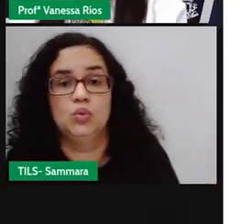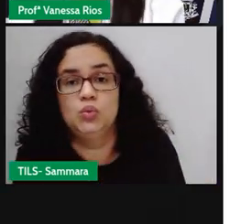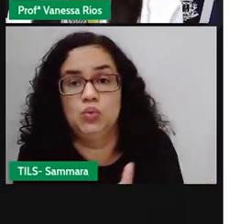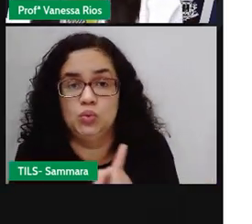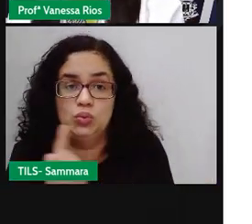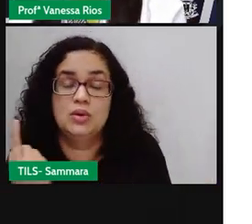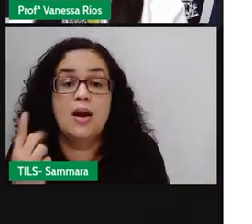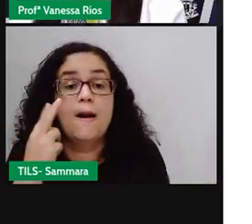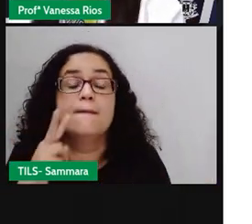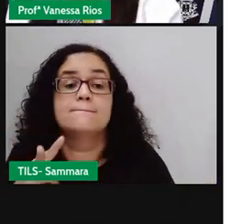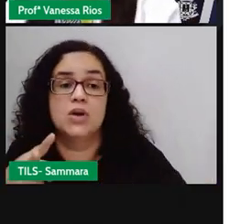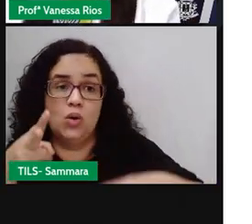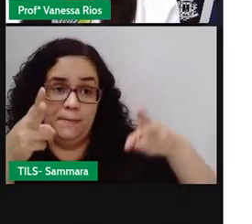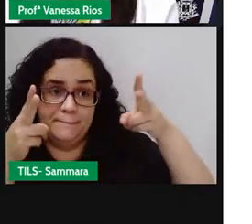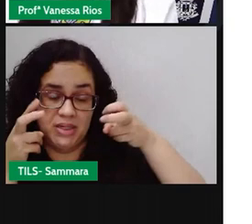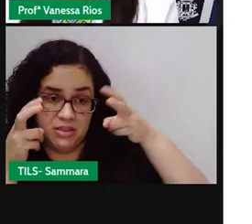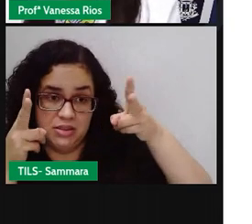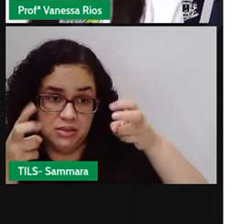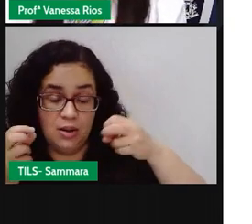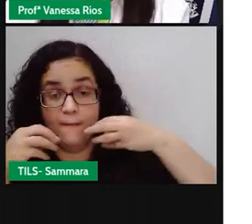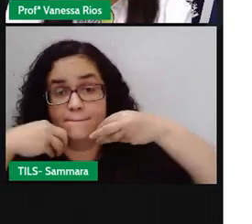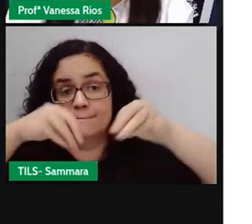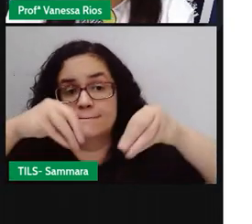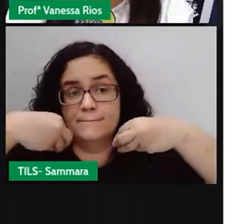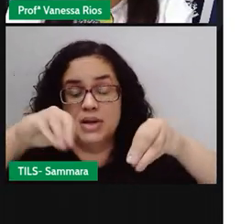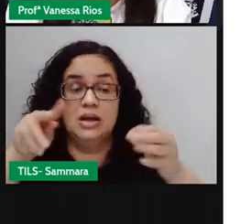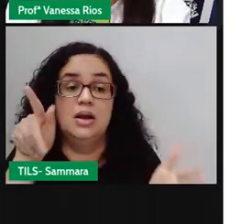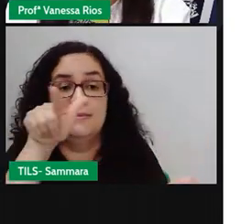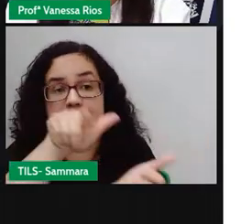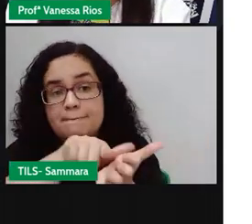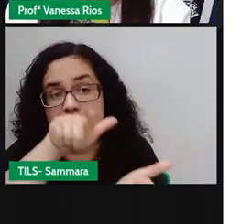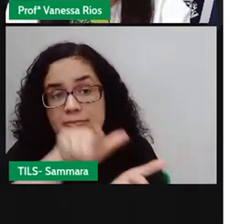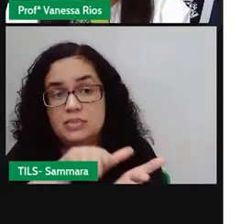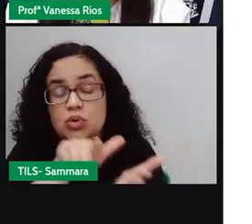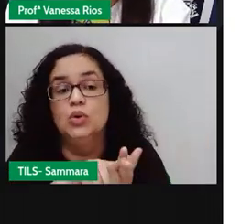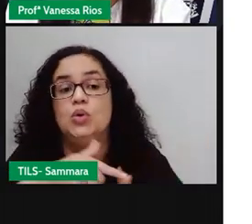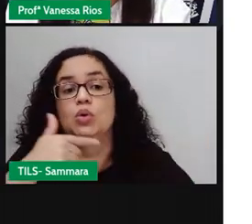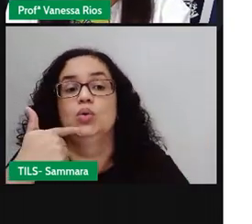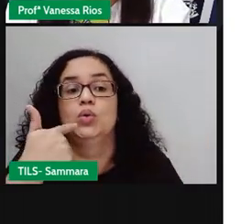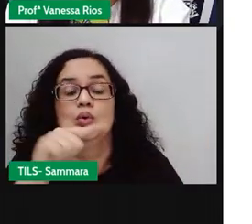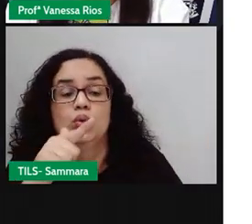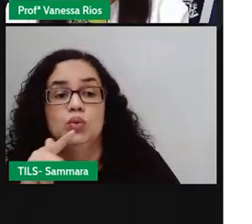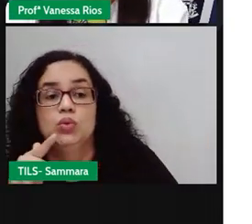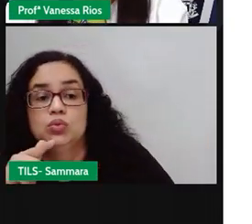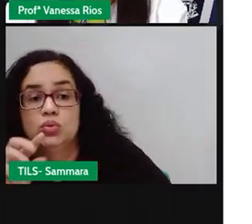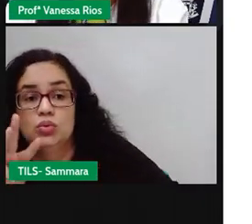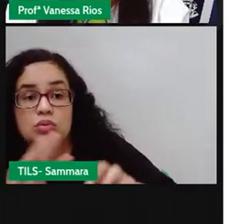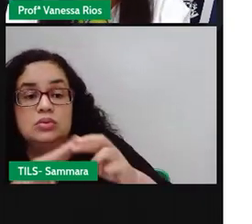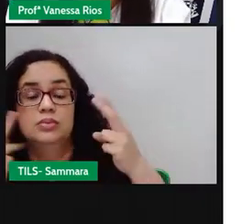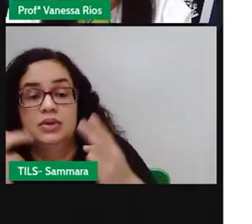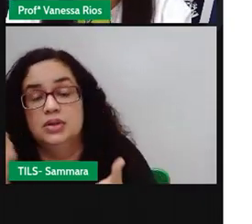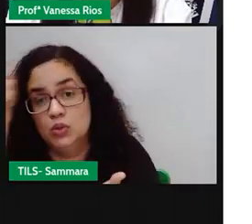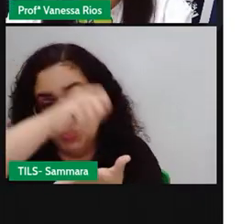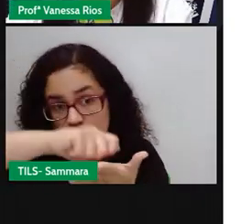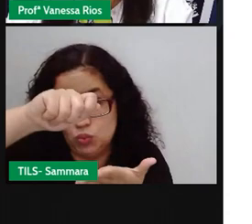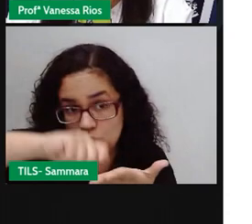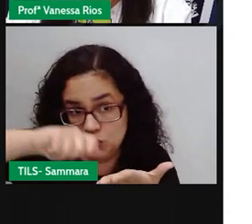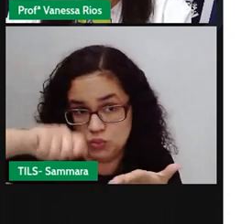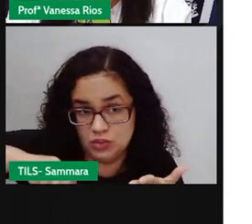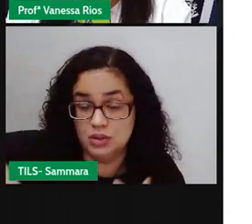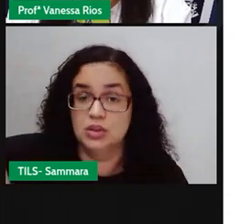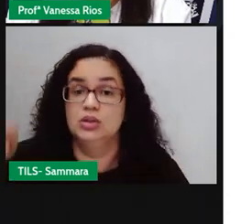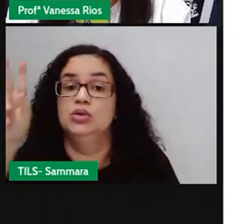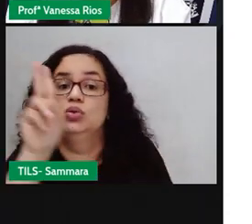A gente pode observar aí plástico, papel e outros tipos de materiais no caderno que vocês devem